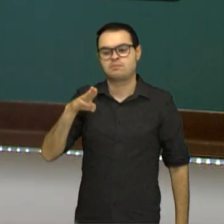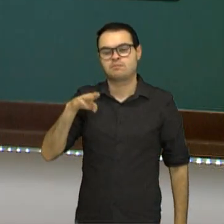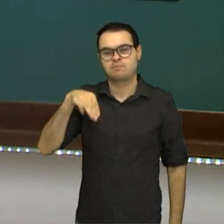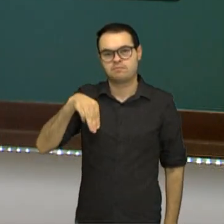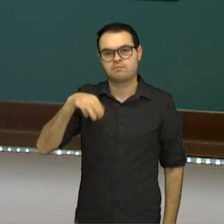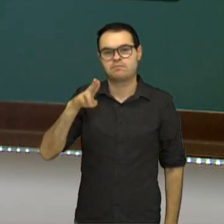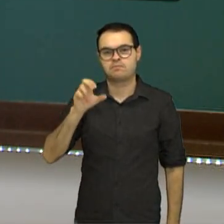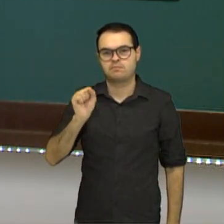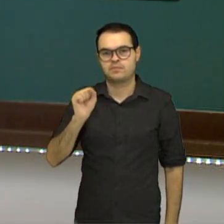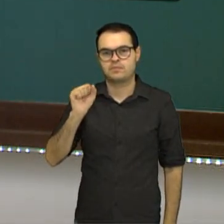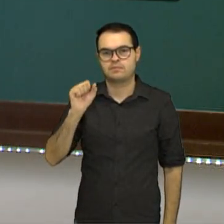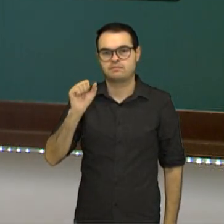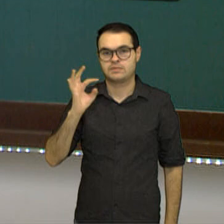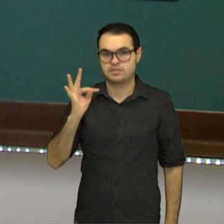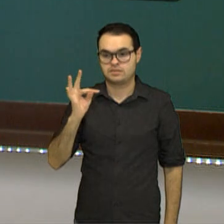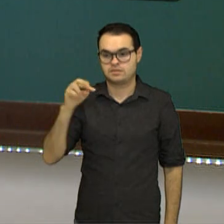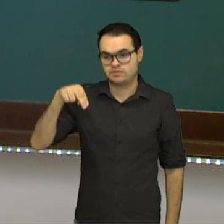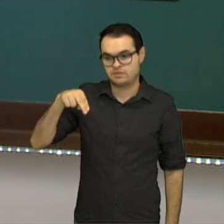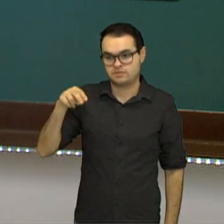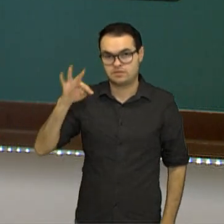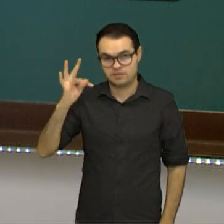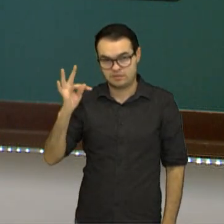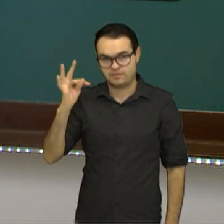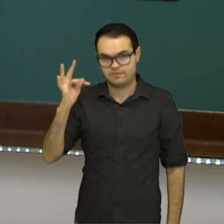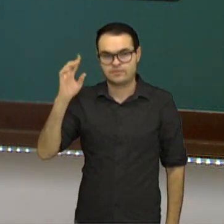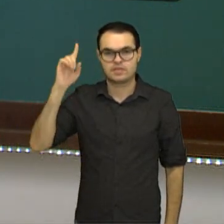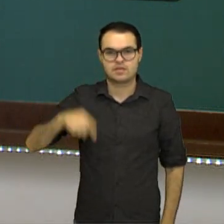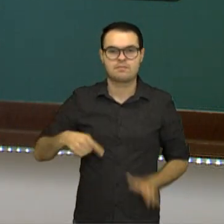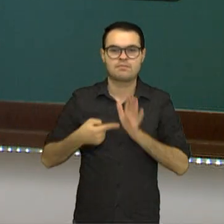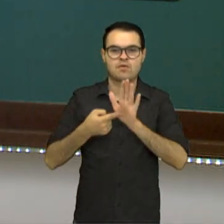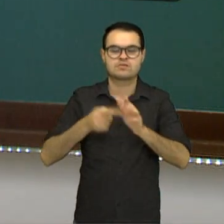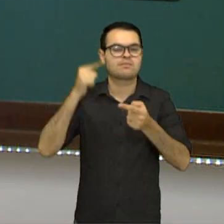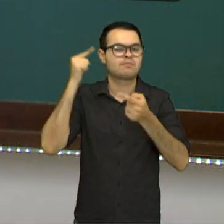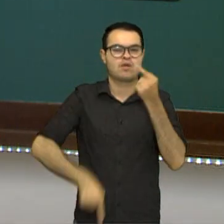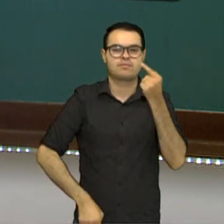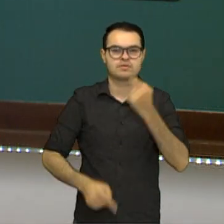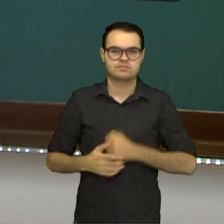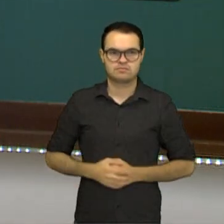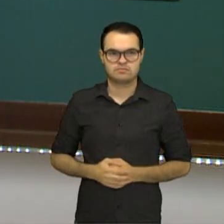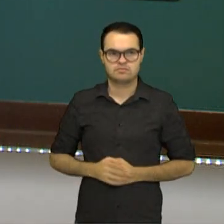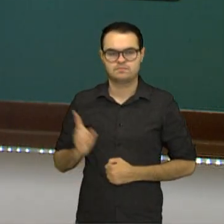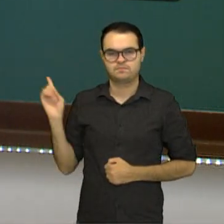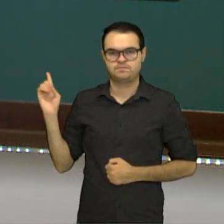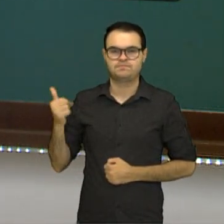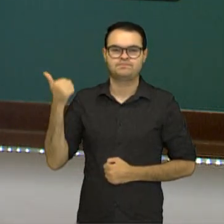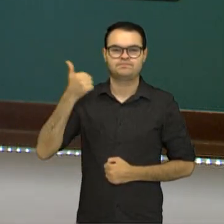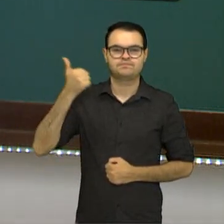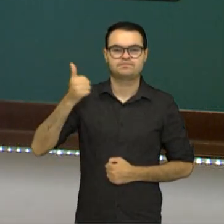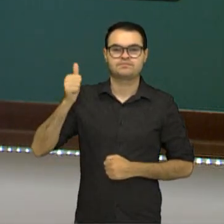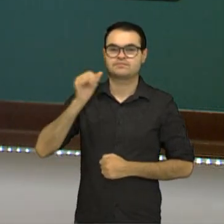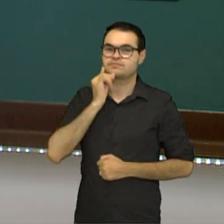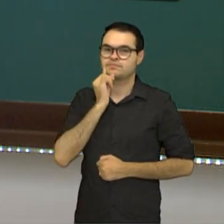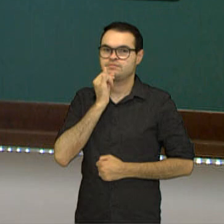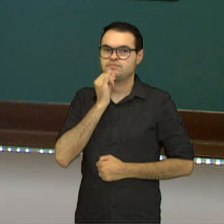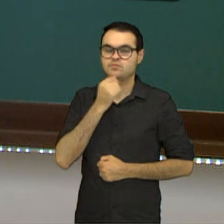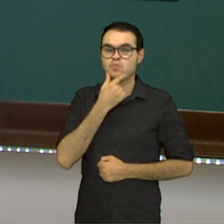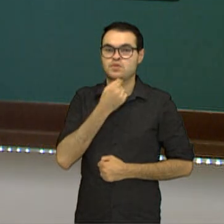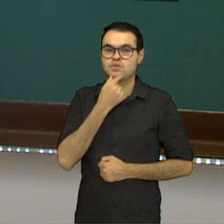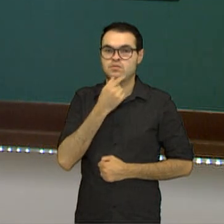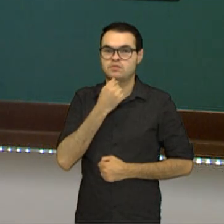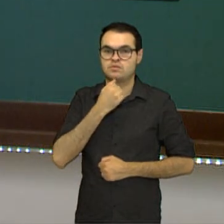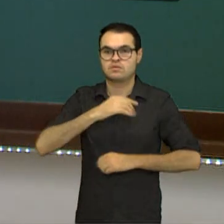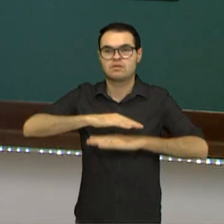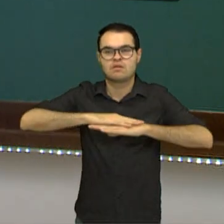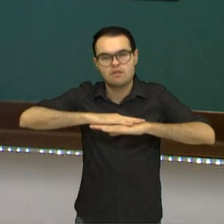é usado para expressar uma proibição. Então aqui nós temos, primeiro exemplo, um garoto que está dormindo